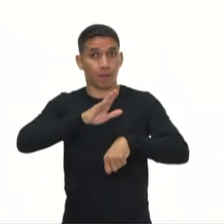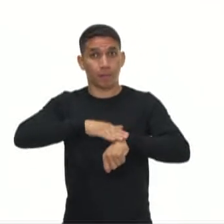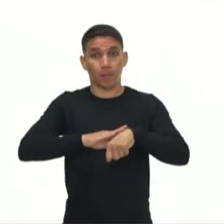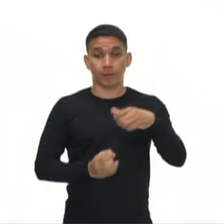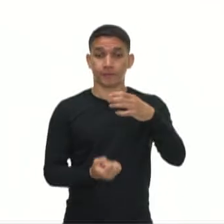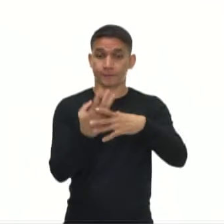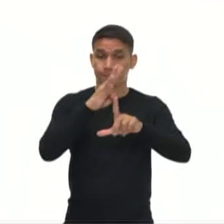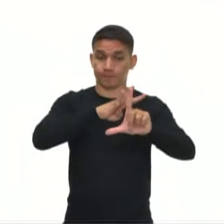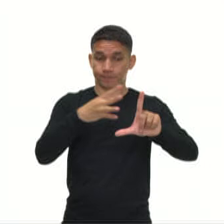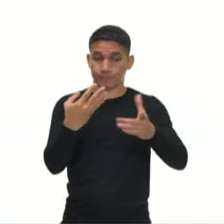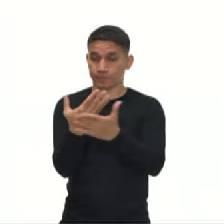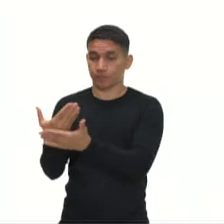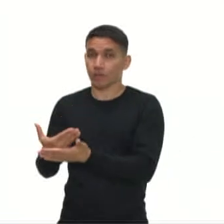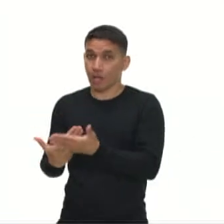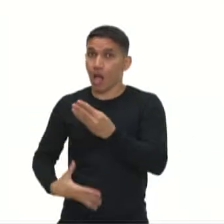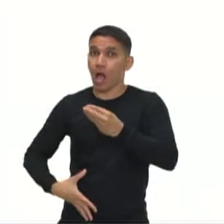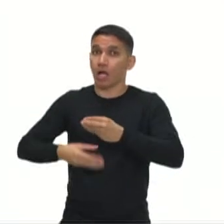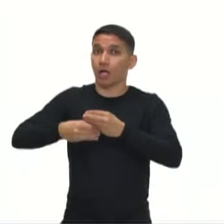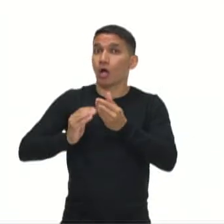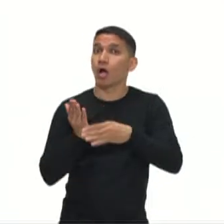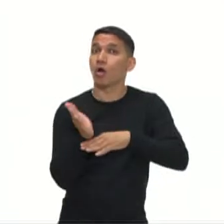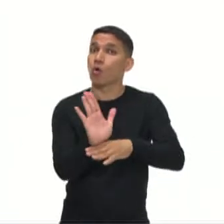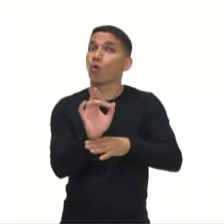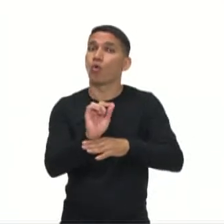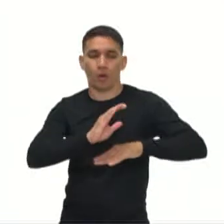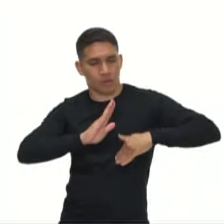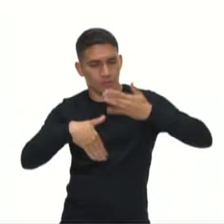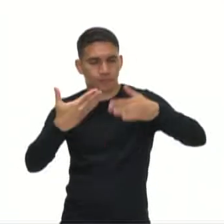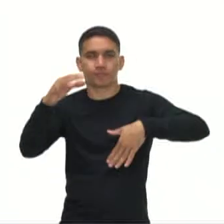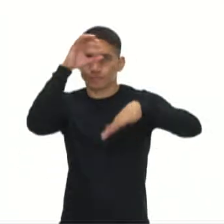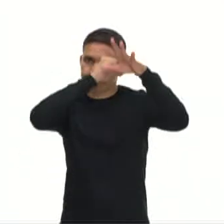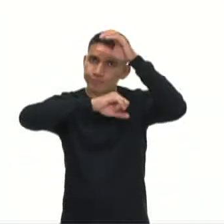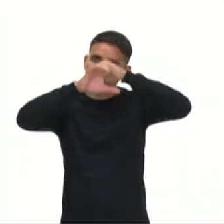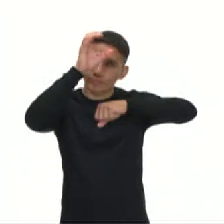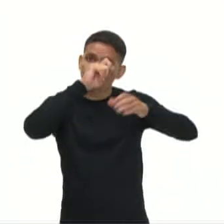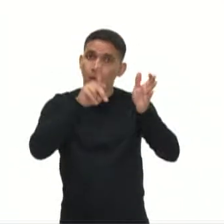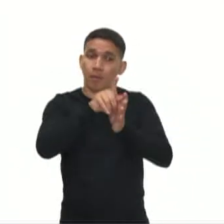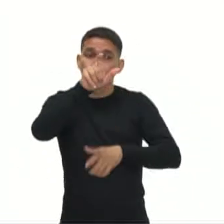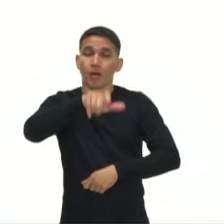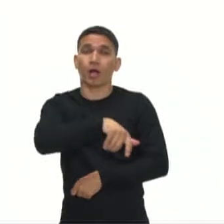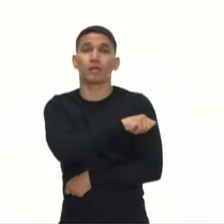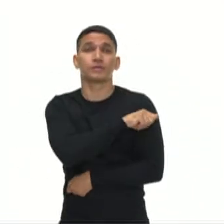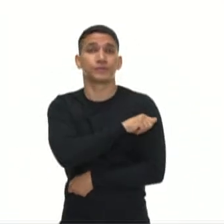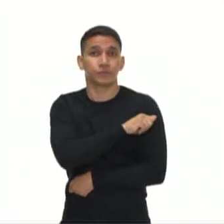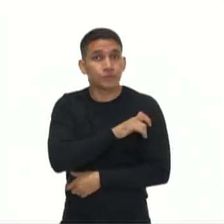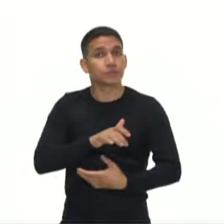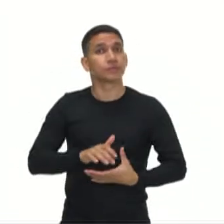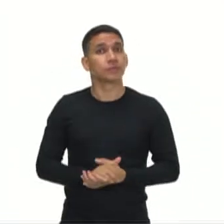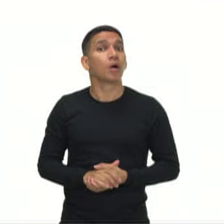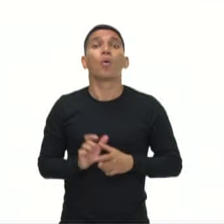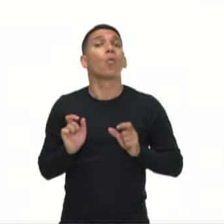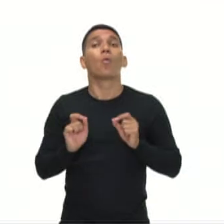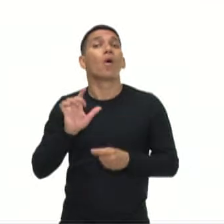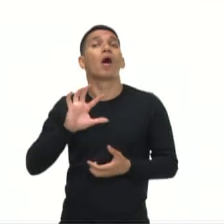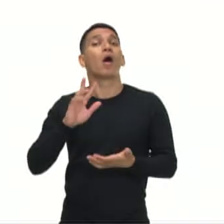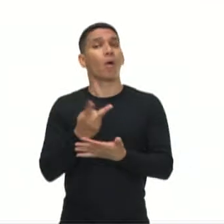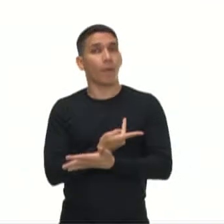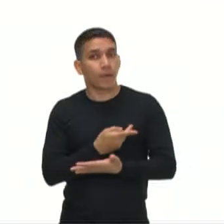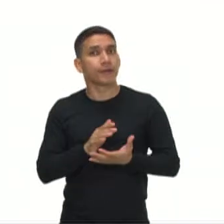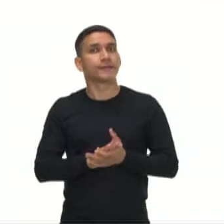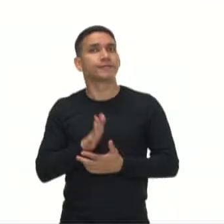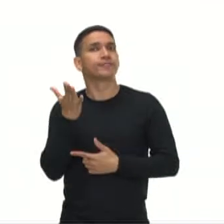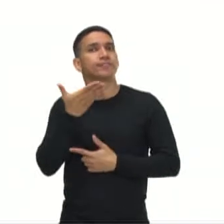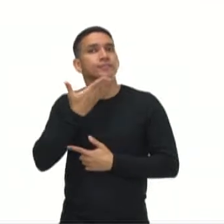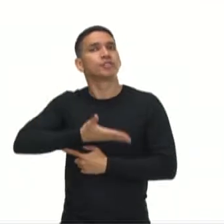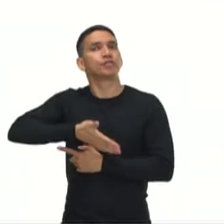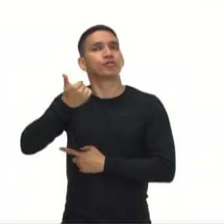de estudo contribui com o desenvolvimento da aprendizagem dos estudantes, né? Ao passo que possibilita uma